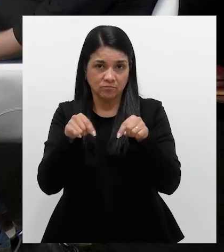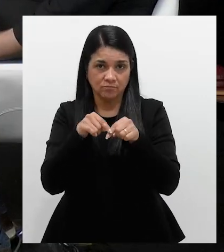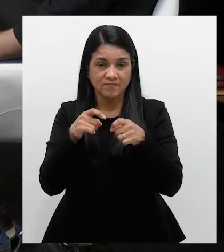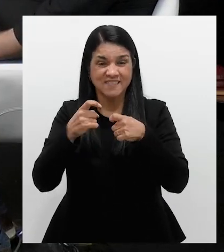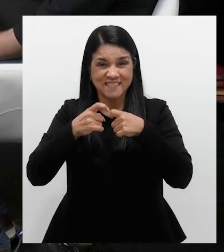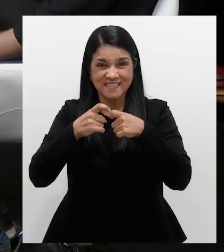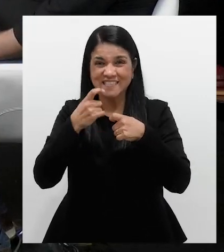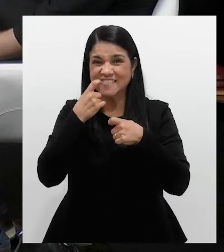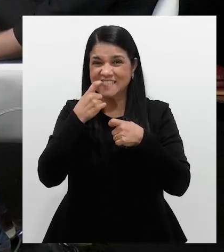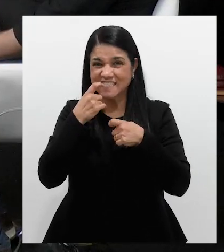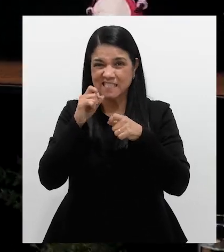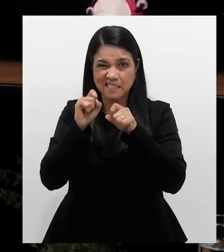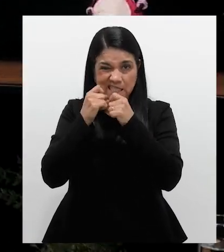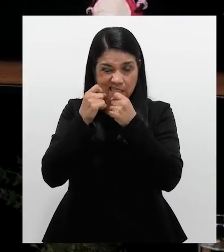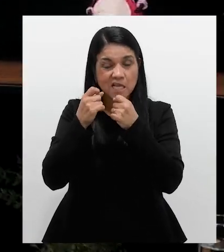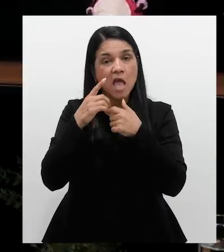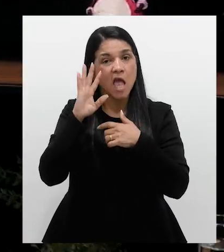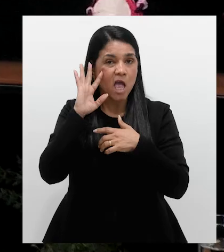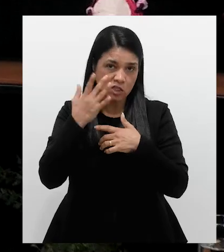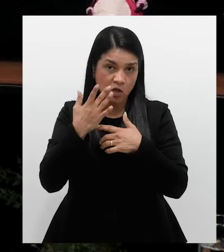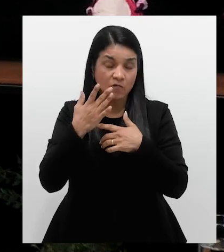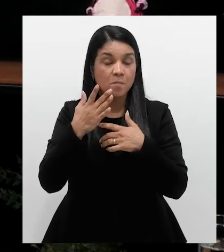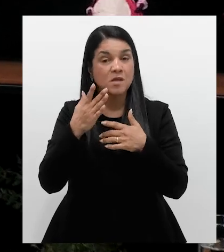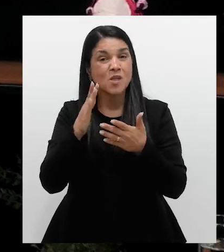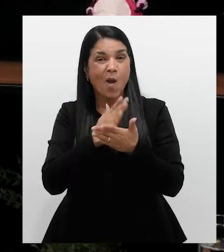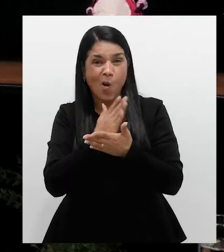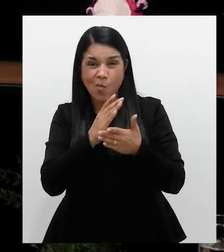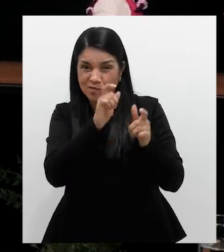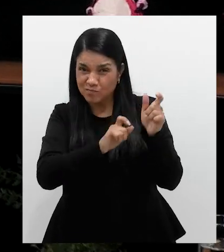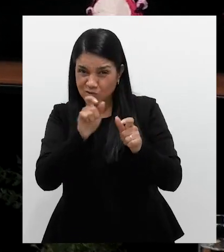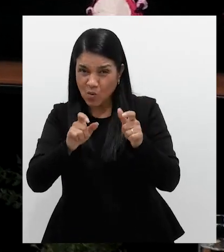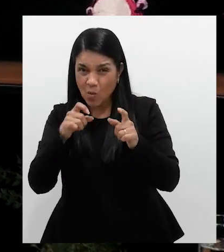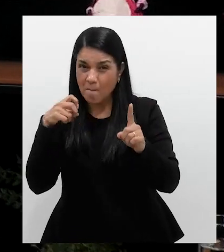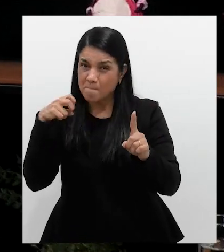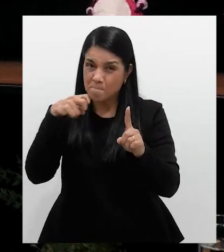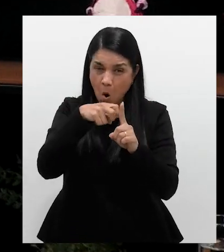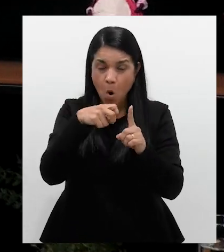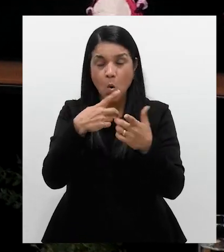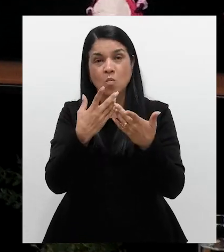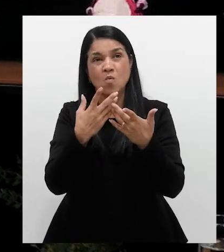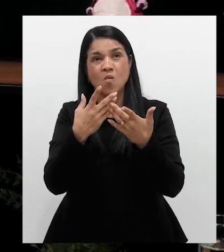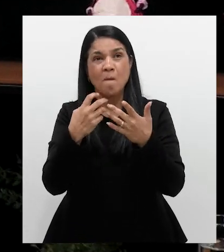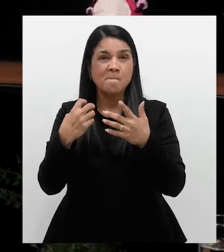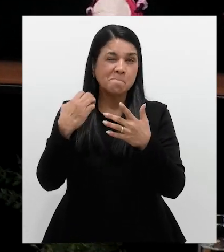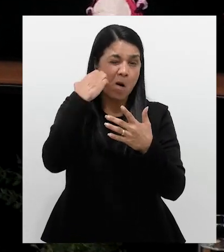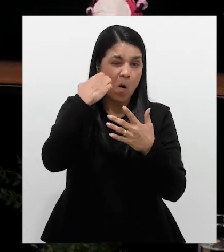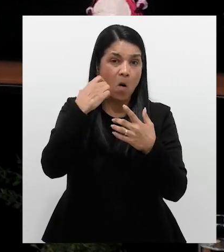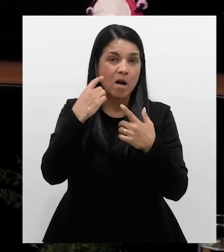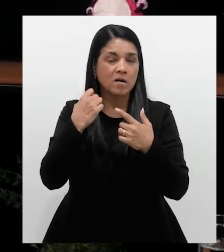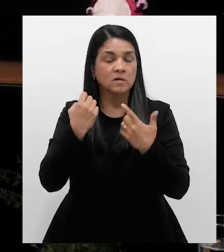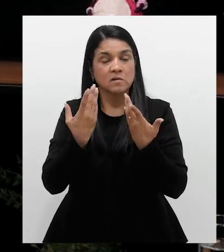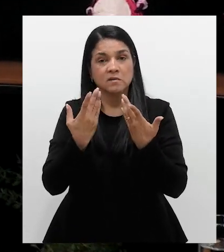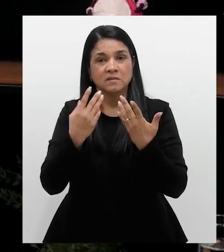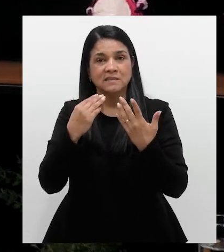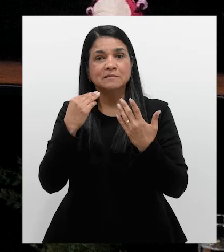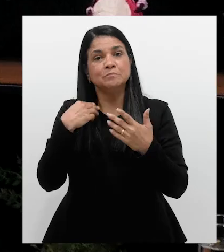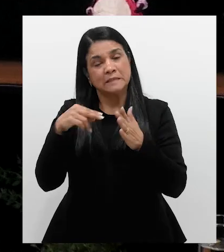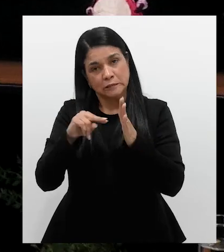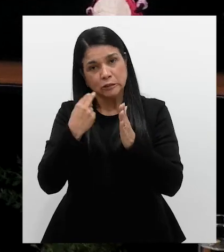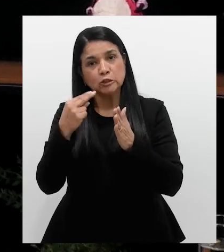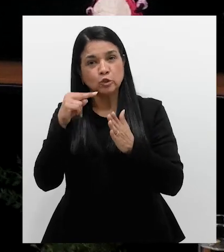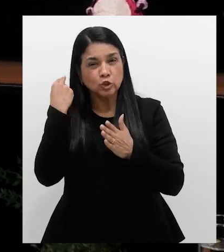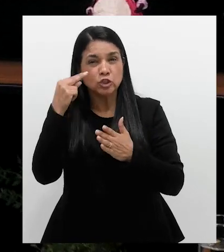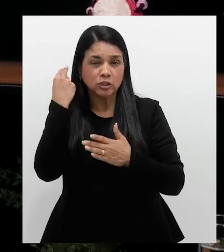fraturas dentárias, né? Mas casos que quando é uma fratura de face, tem que levar para o centro cirúrgico, ou seja, é